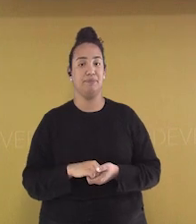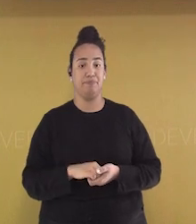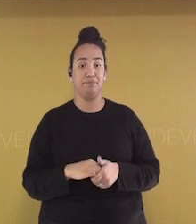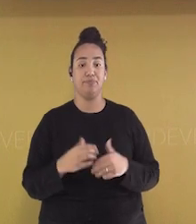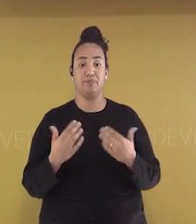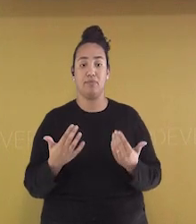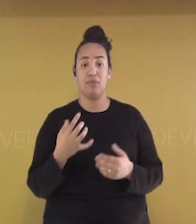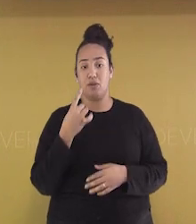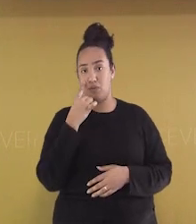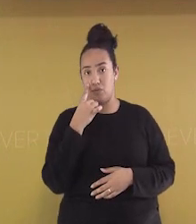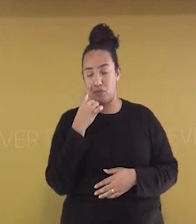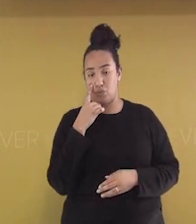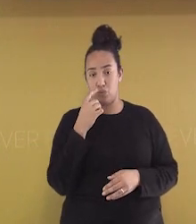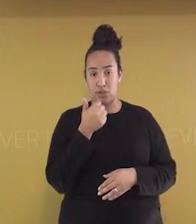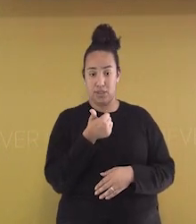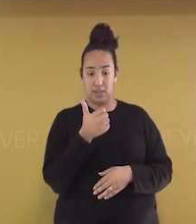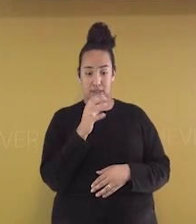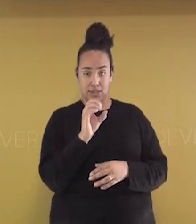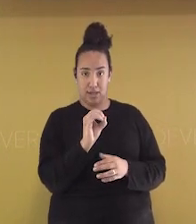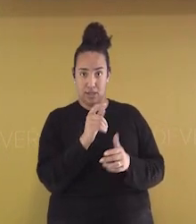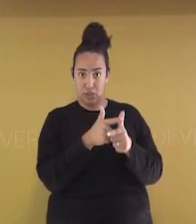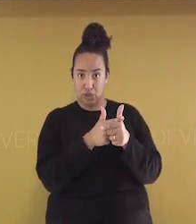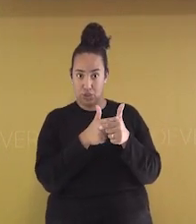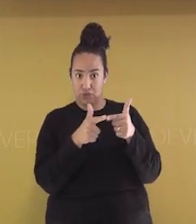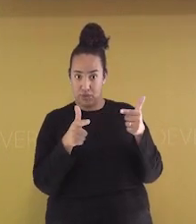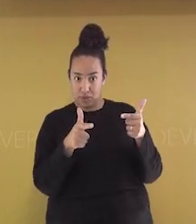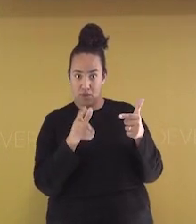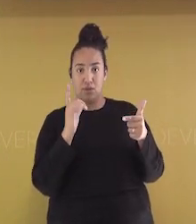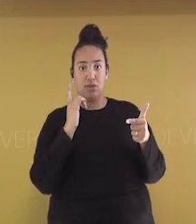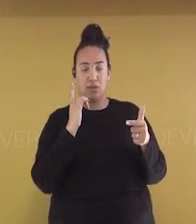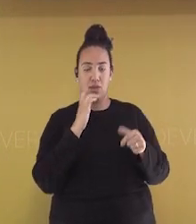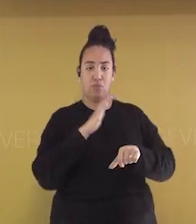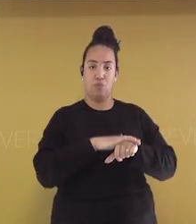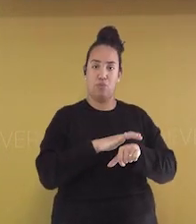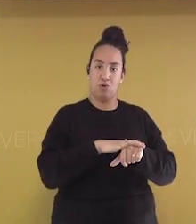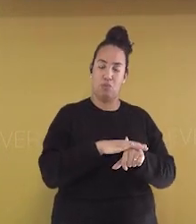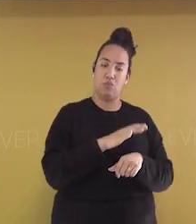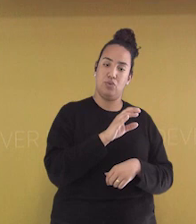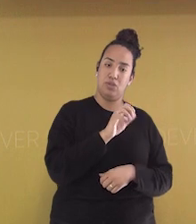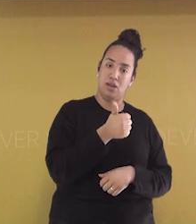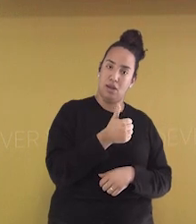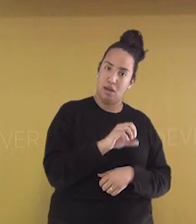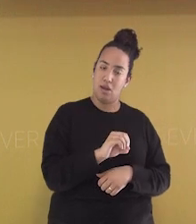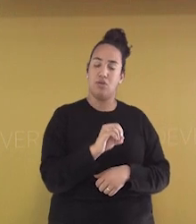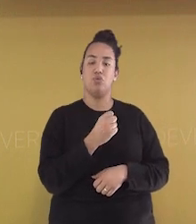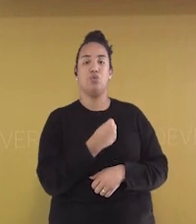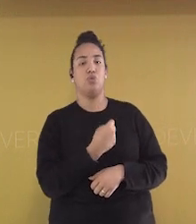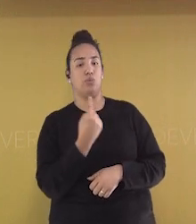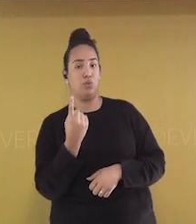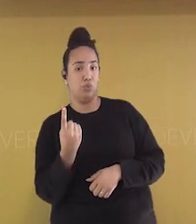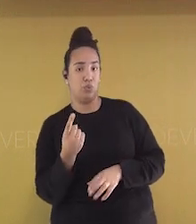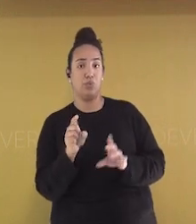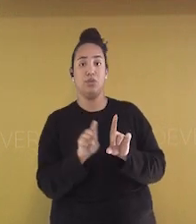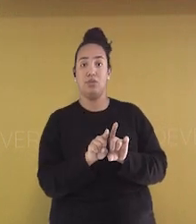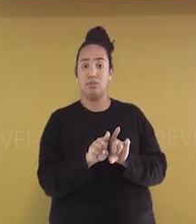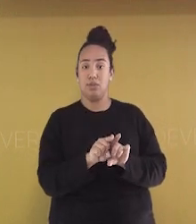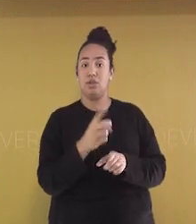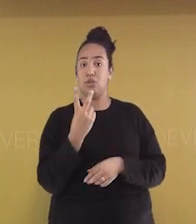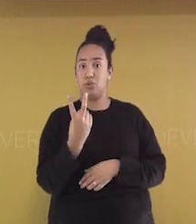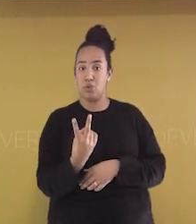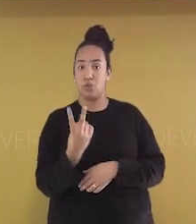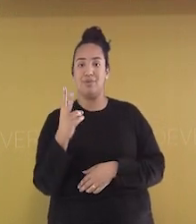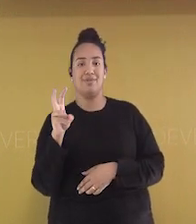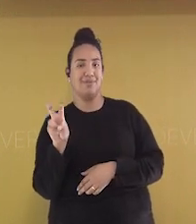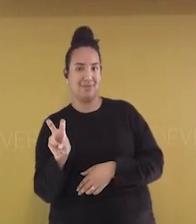ver, os divisores do 10, além do 1 e do próprio 10, são o 2 e o 5, ou seja, o